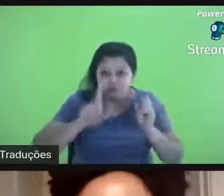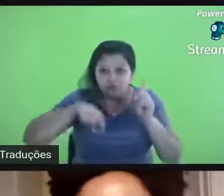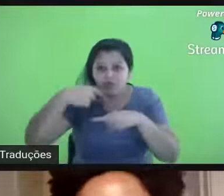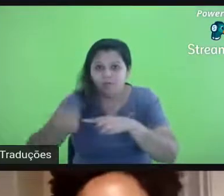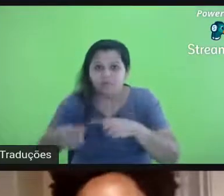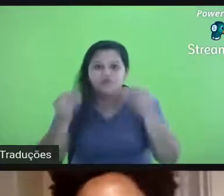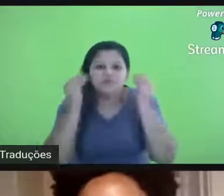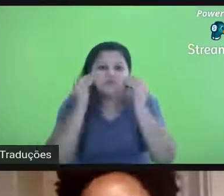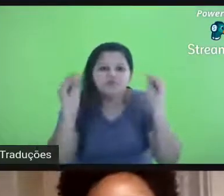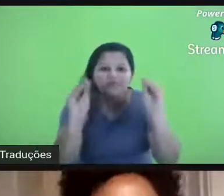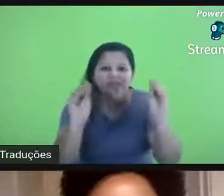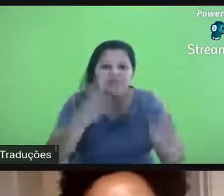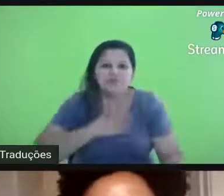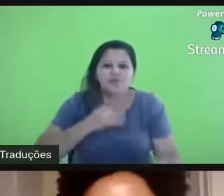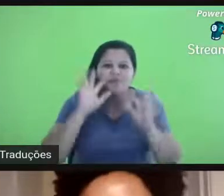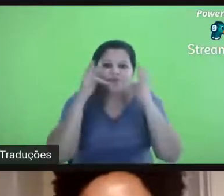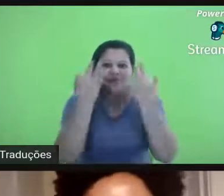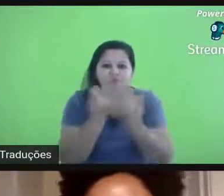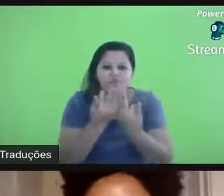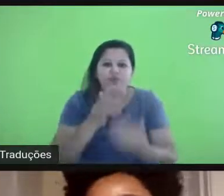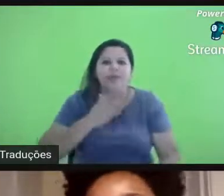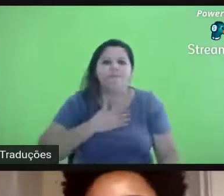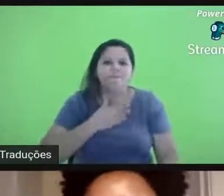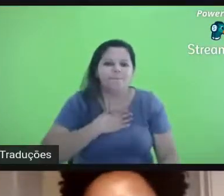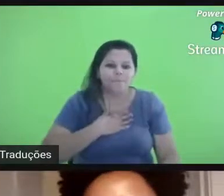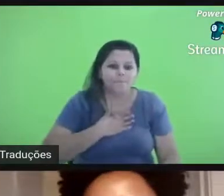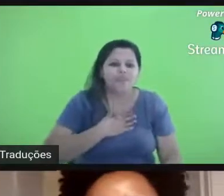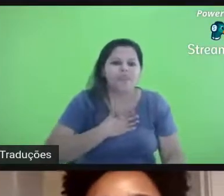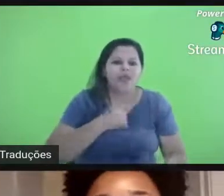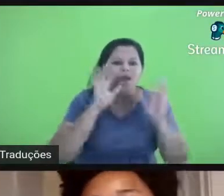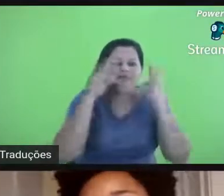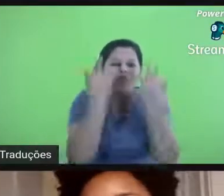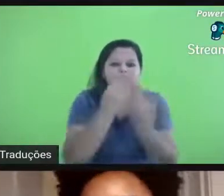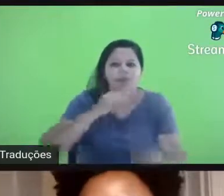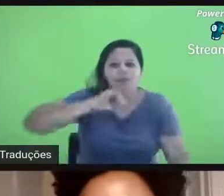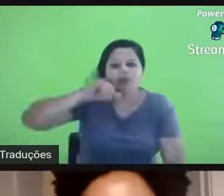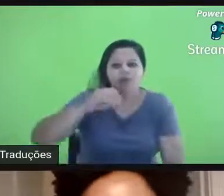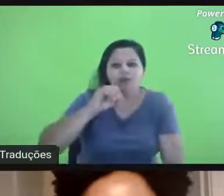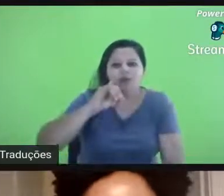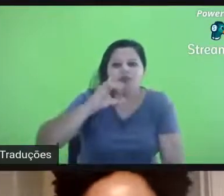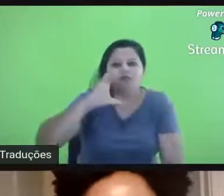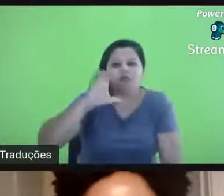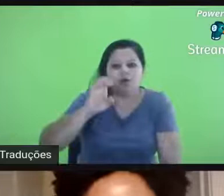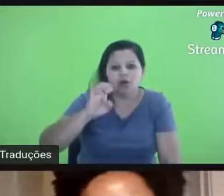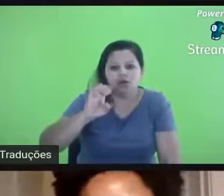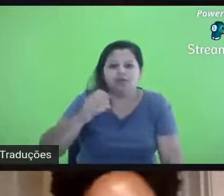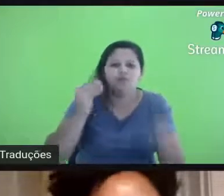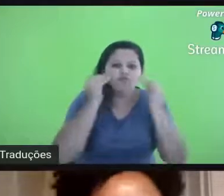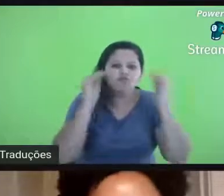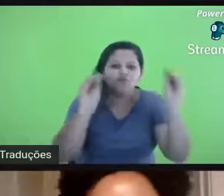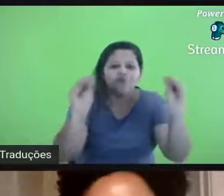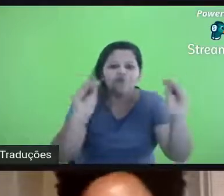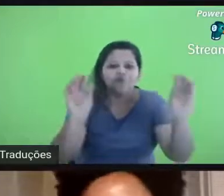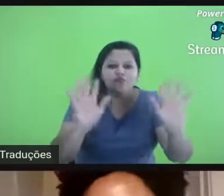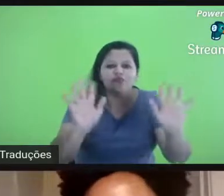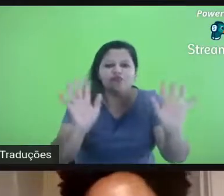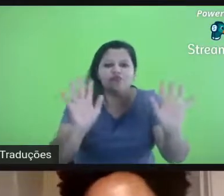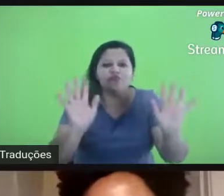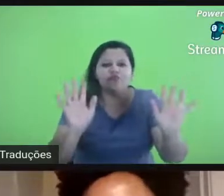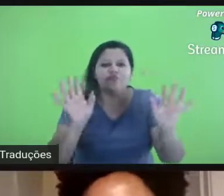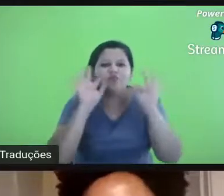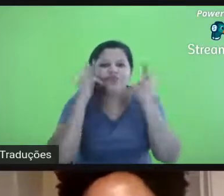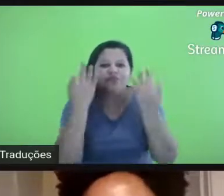beijo para minha família, ó. Beijo para a família da Joyce. saudade. Sim, né? Ai, Que sim. Vai ser por representatividade aí. importa. Da Ô. família,